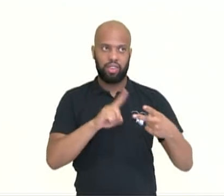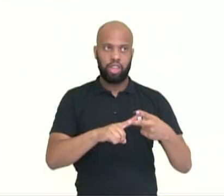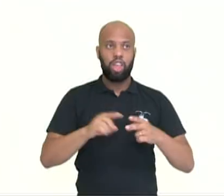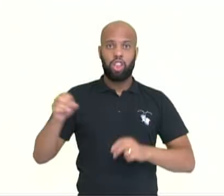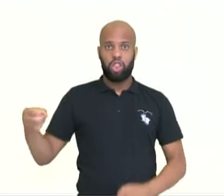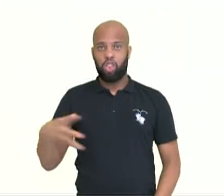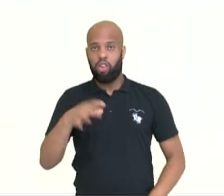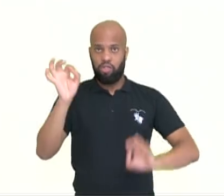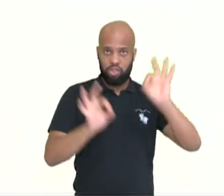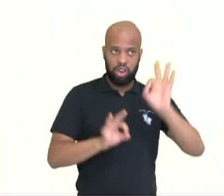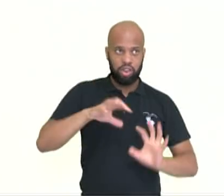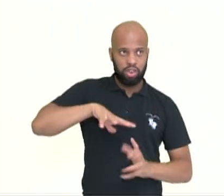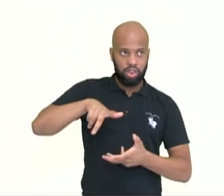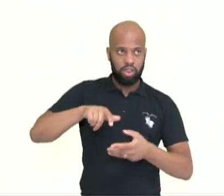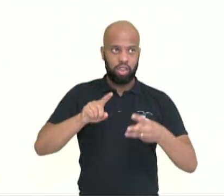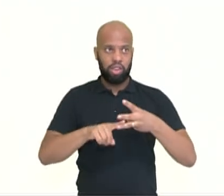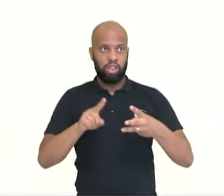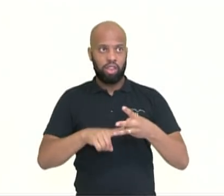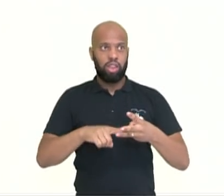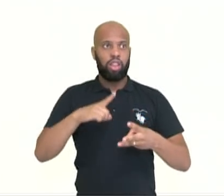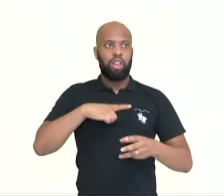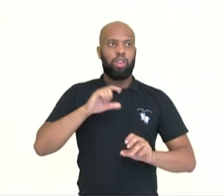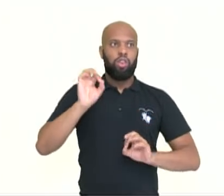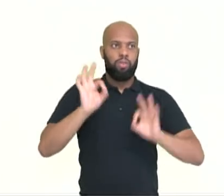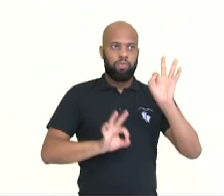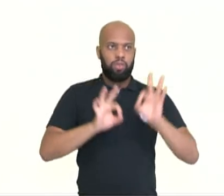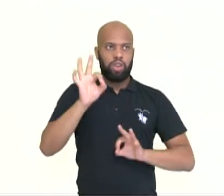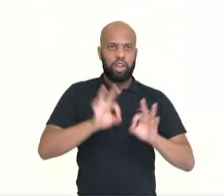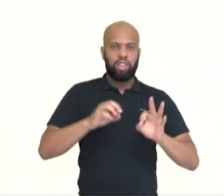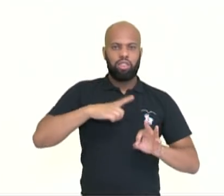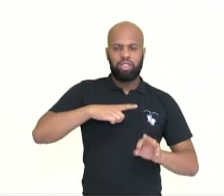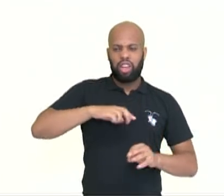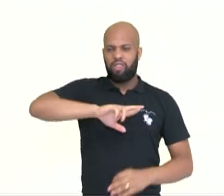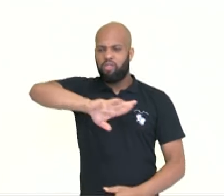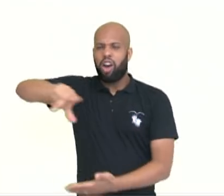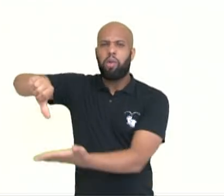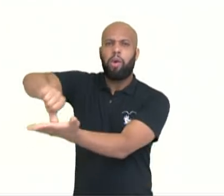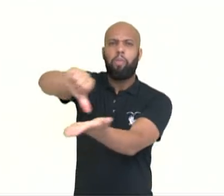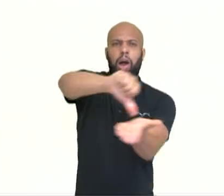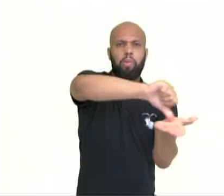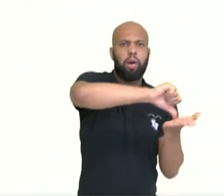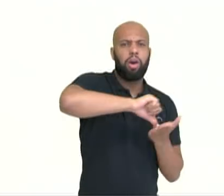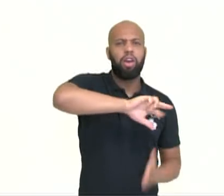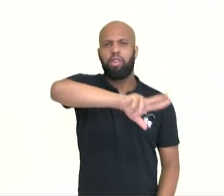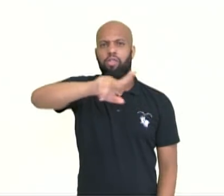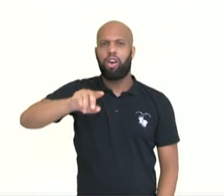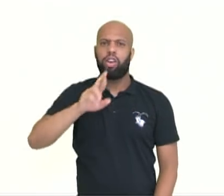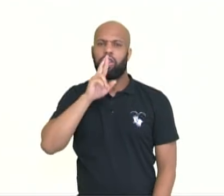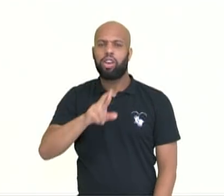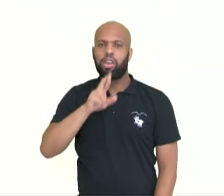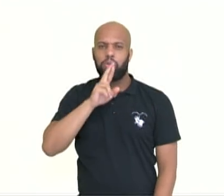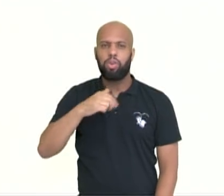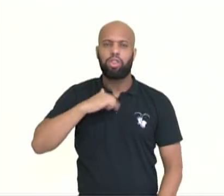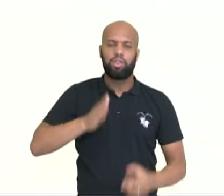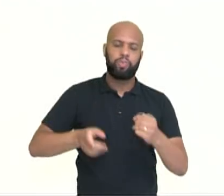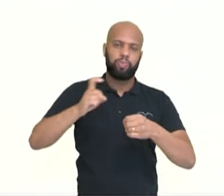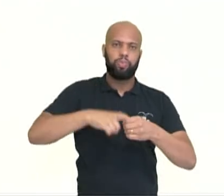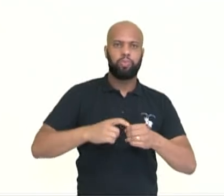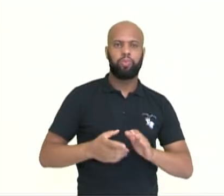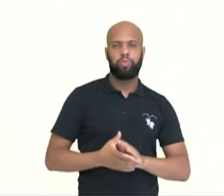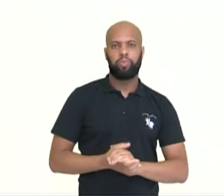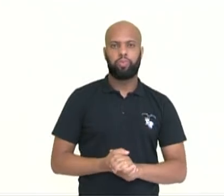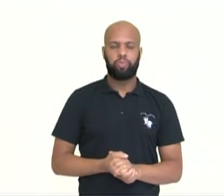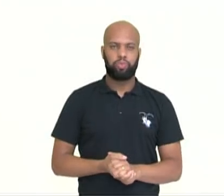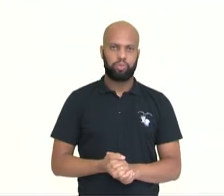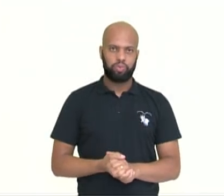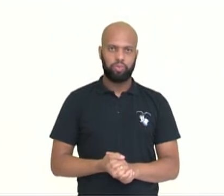Fria. Letra B, Nova Ordem Mundial. Ou letra C, Ordem Multipolar? O que você acha? Letra